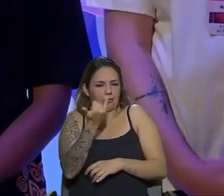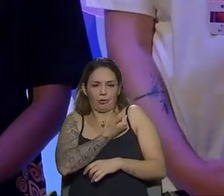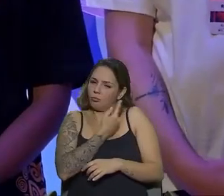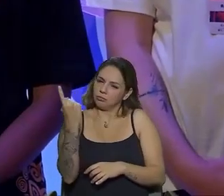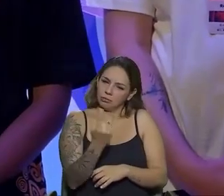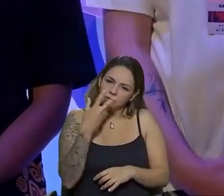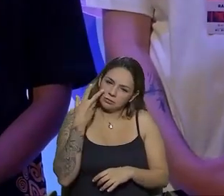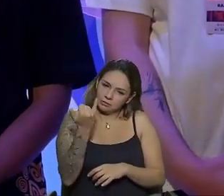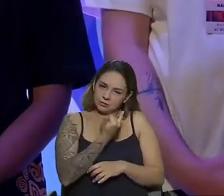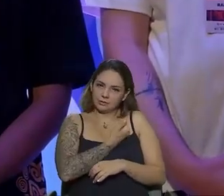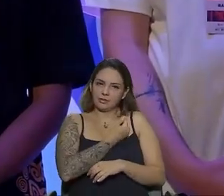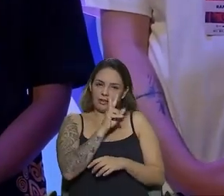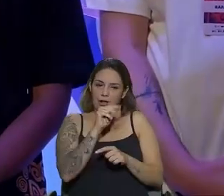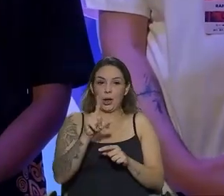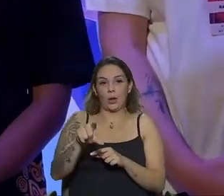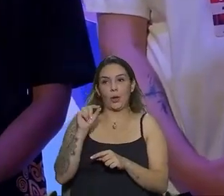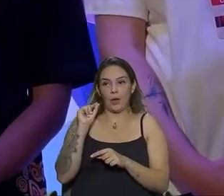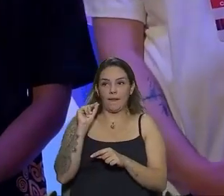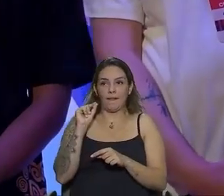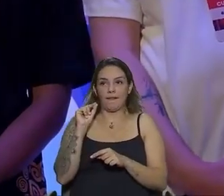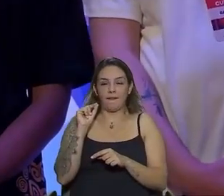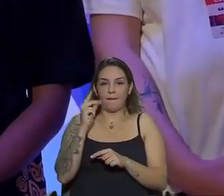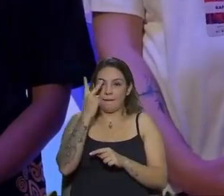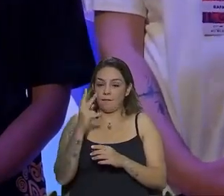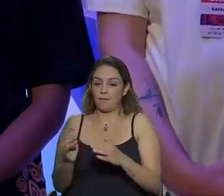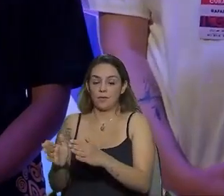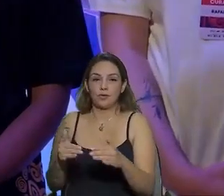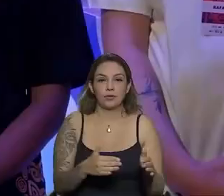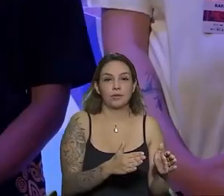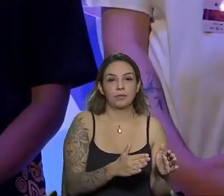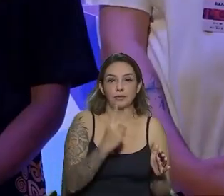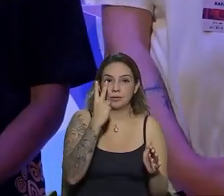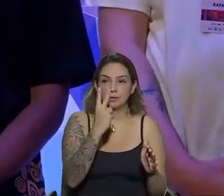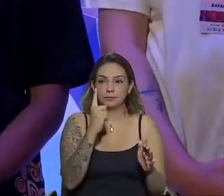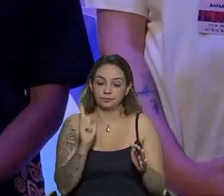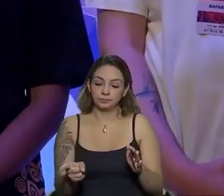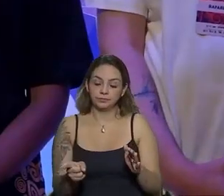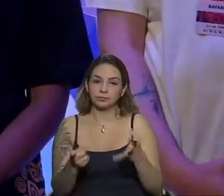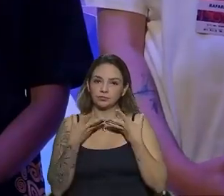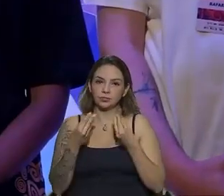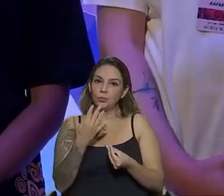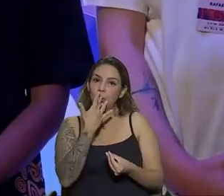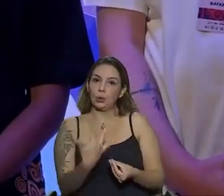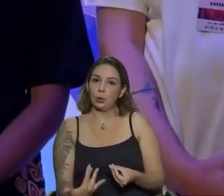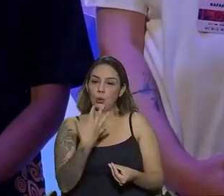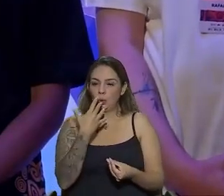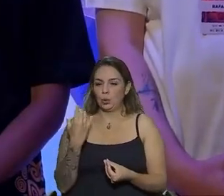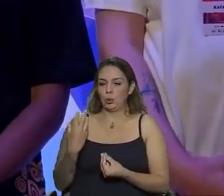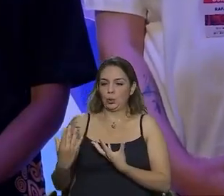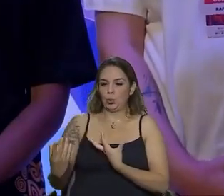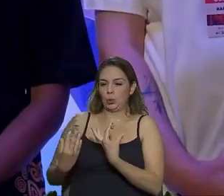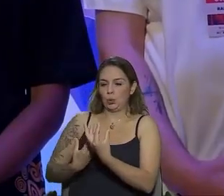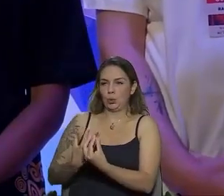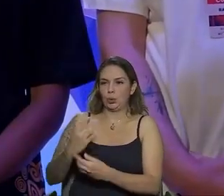disse: vai ter que escolher. Há 2 caminhos nessa encruzilhada. Um é cheio de cores e luzes, mas